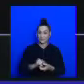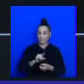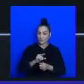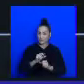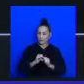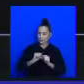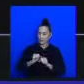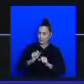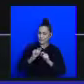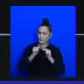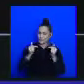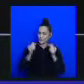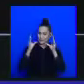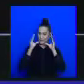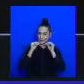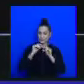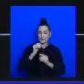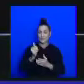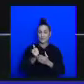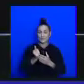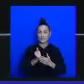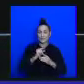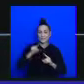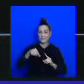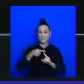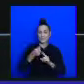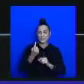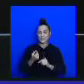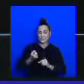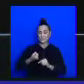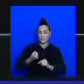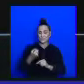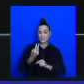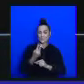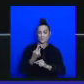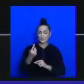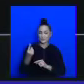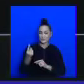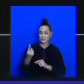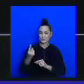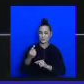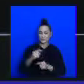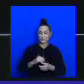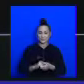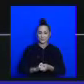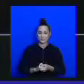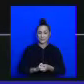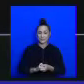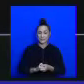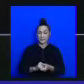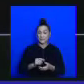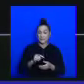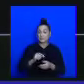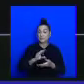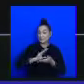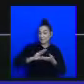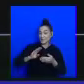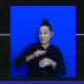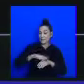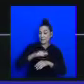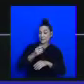Você pode ser o sortudo da noite. Vem chegando mais um número, 21. Bola 21. Valendo mais